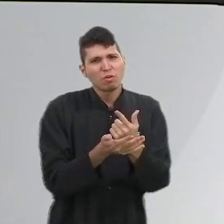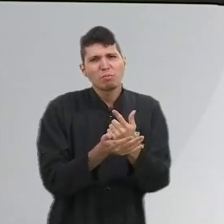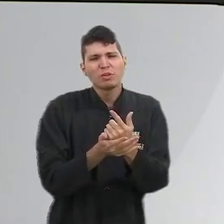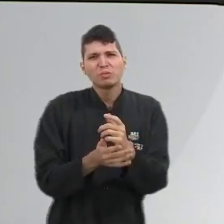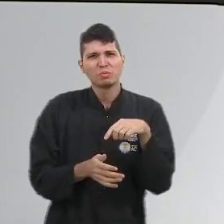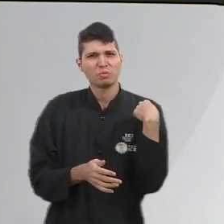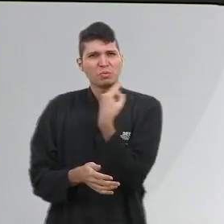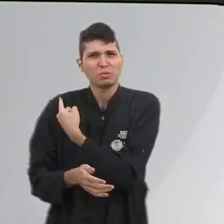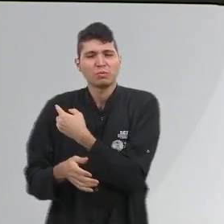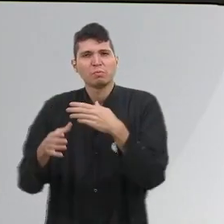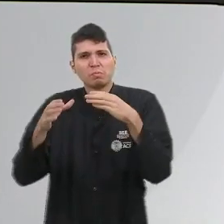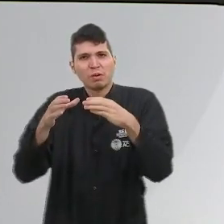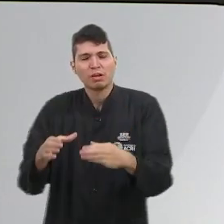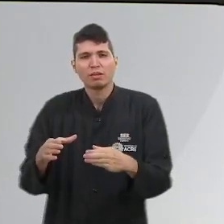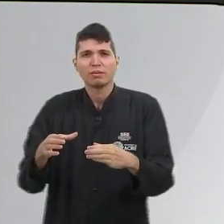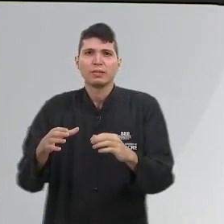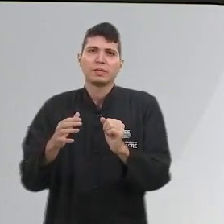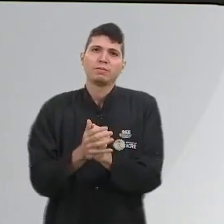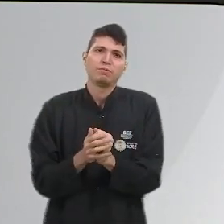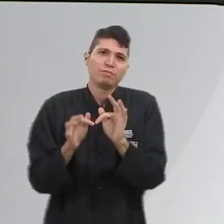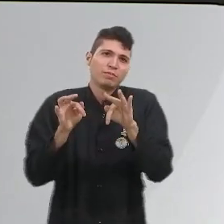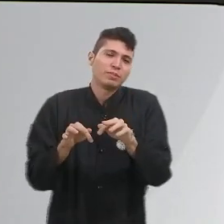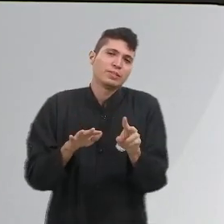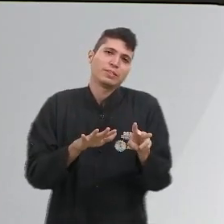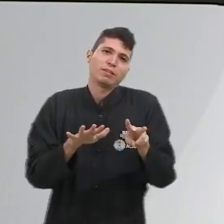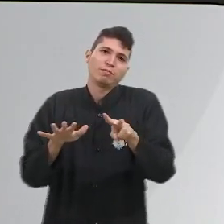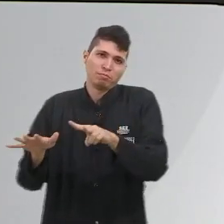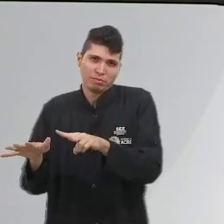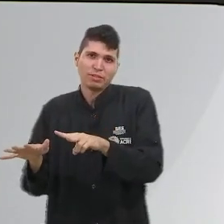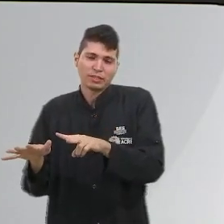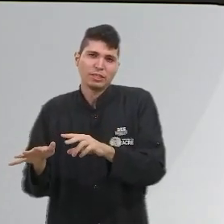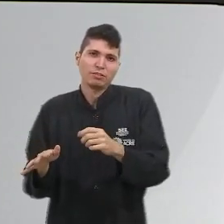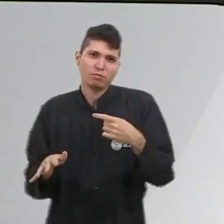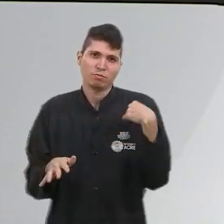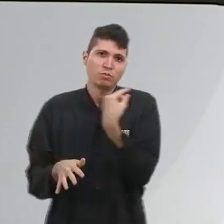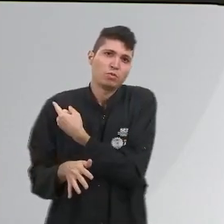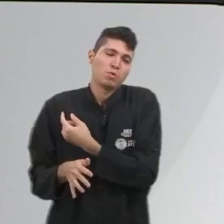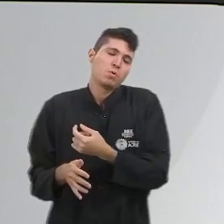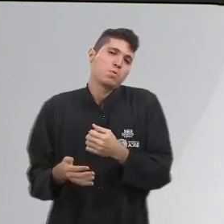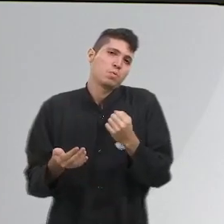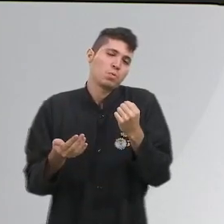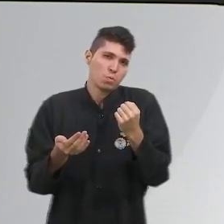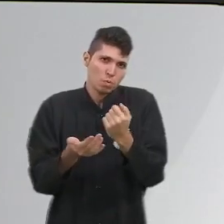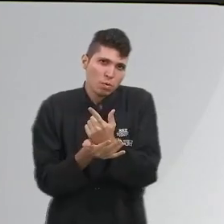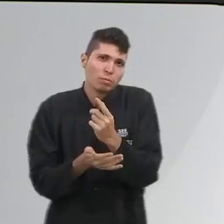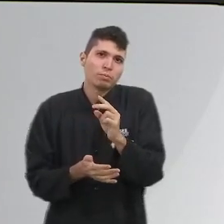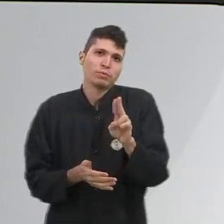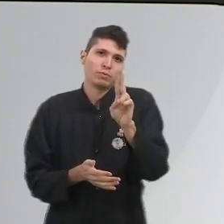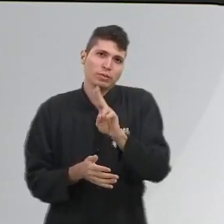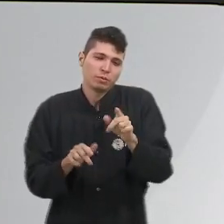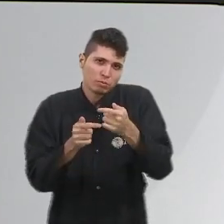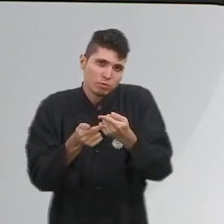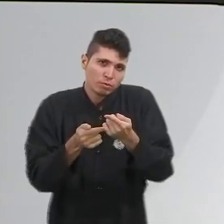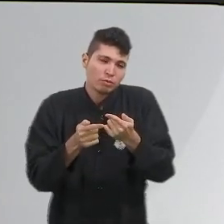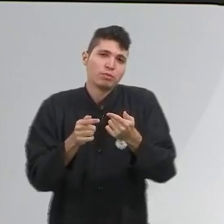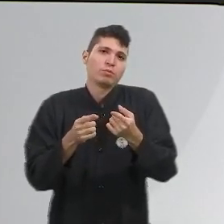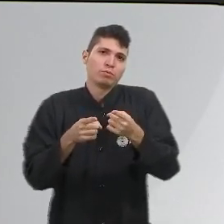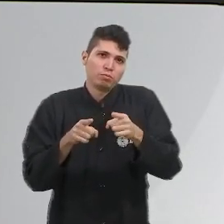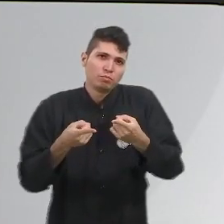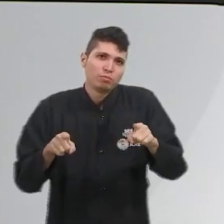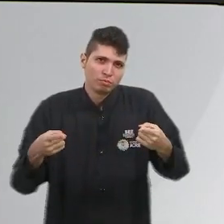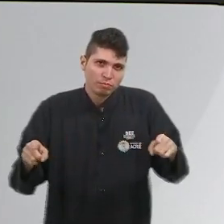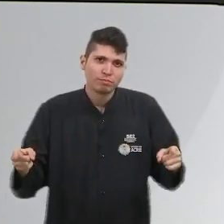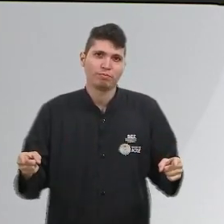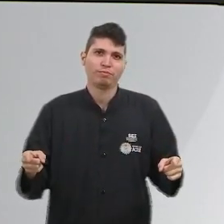para assar uma carne no final de semana, para queimar. Aquele carvão que os nossos avós, os nossos bisavós, ou até mesmo nossos pais